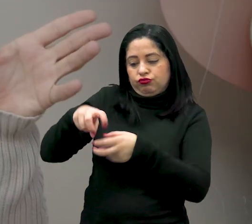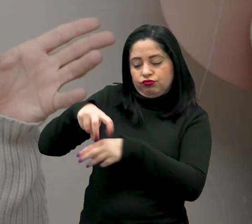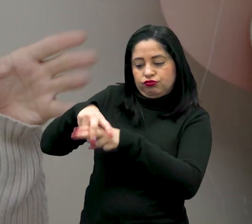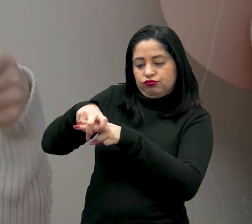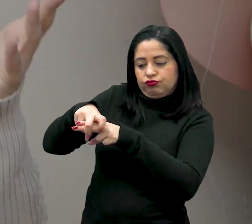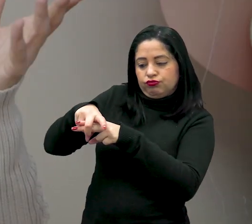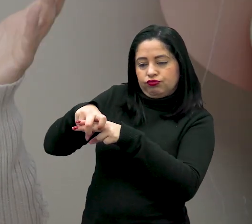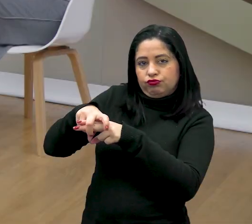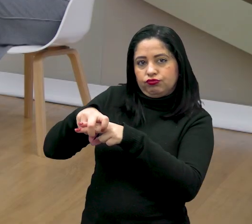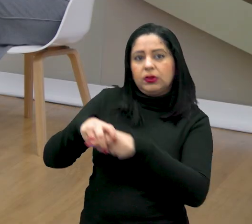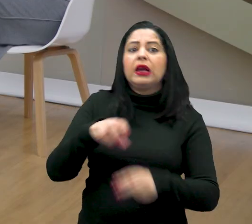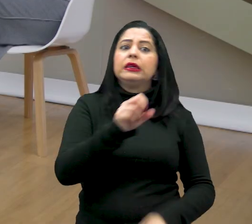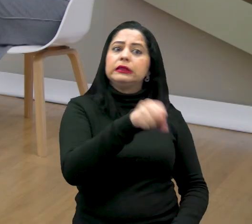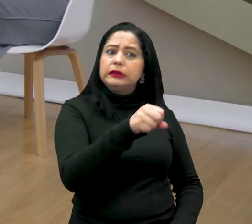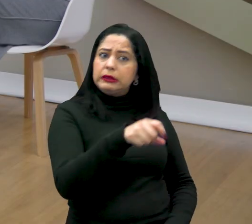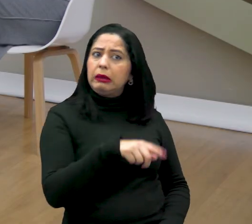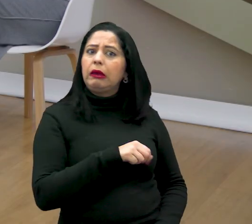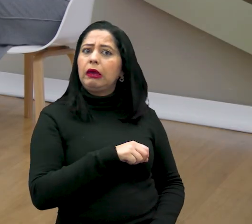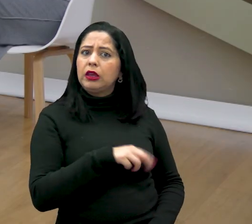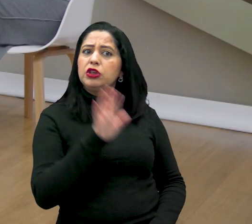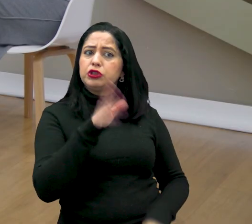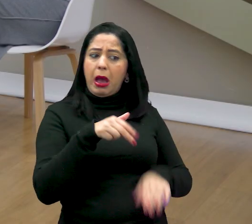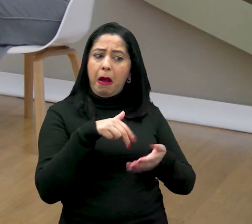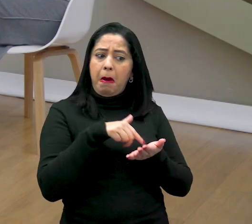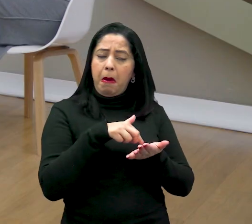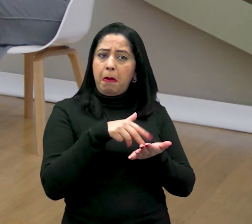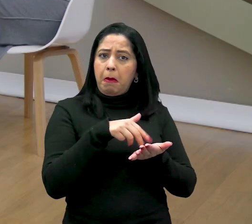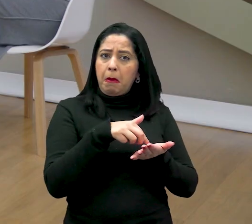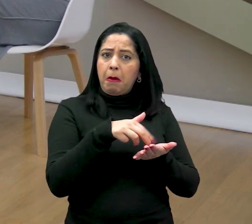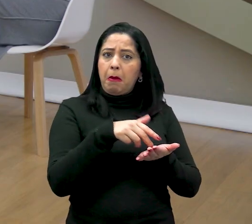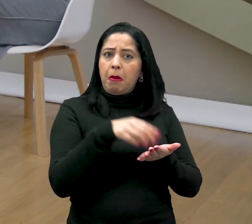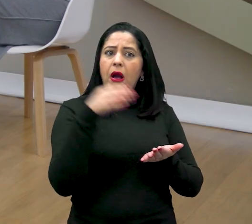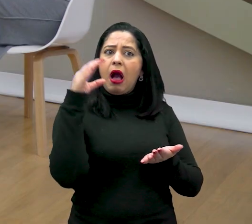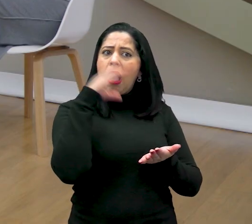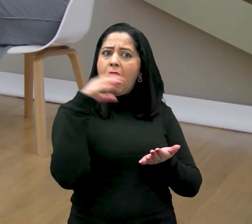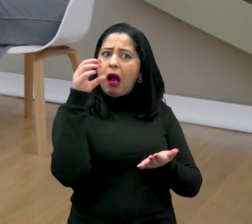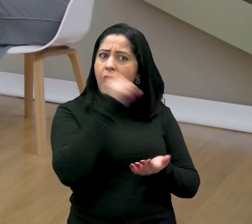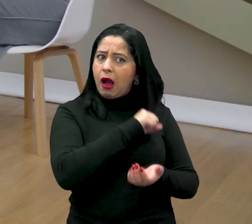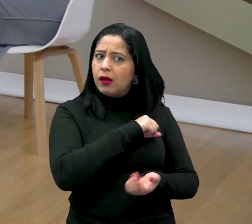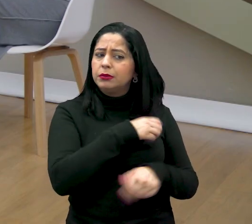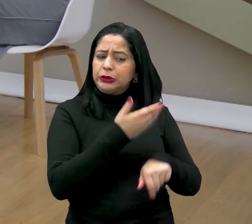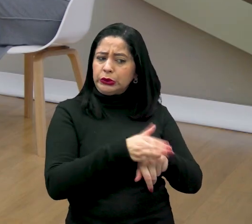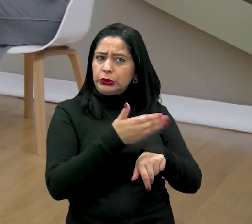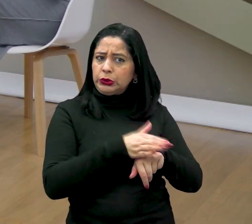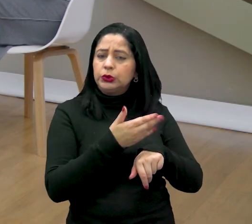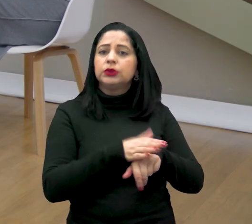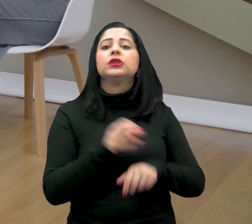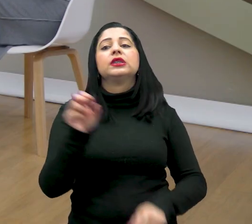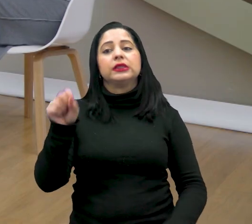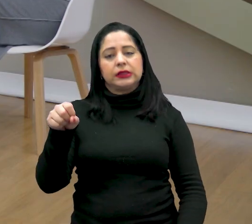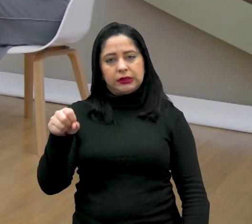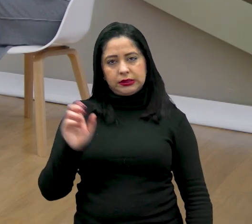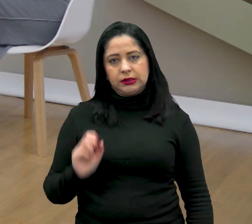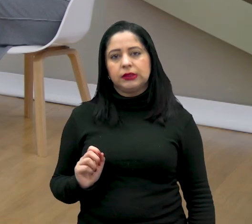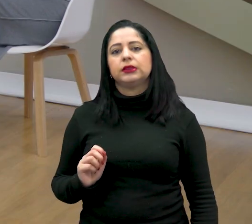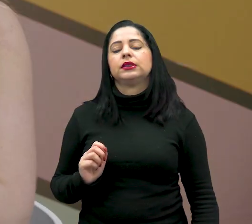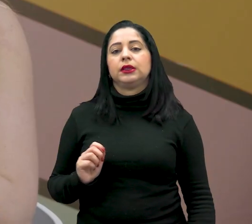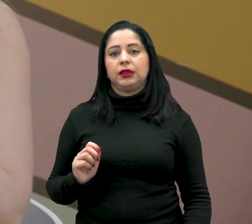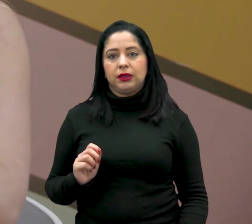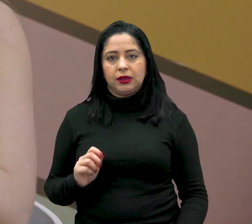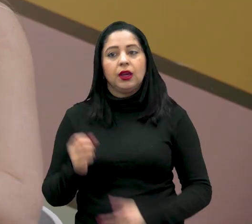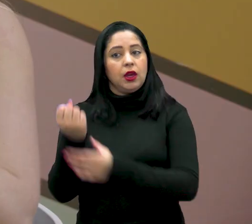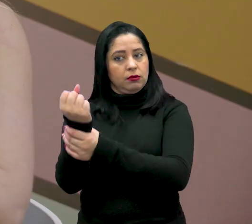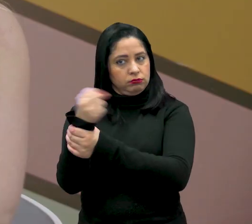a cirurgia num dia, no hospital já tá andando mesmo. Quer dizer, tá treinando esse andar, né? Voltar no normal. Com o andadorzinho,